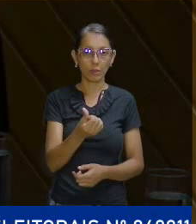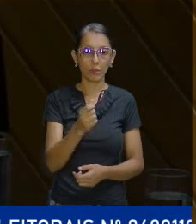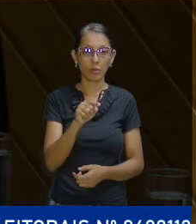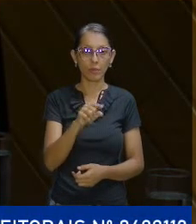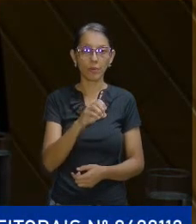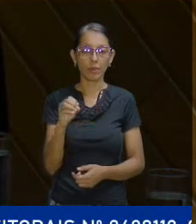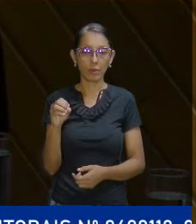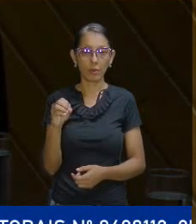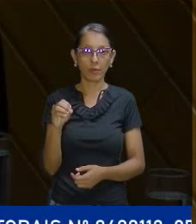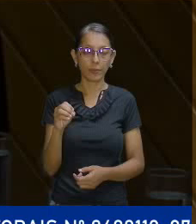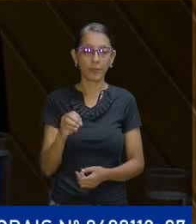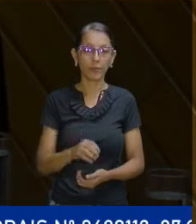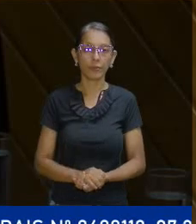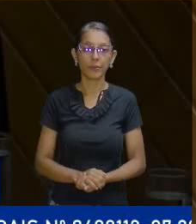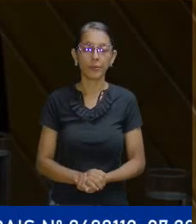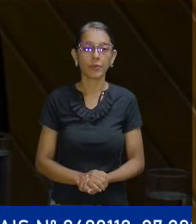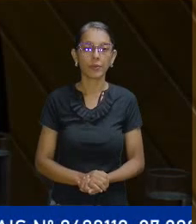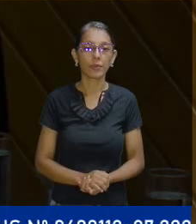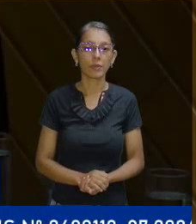106.906,54,